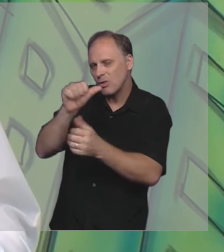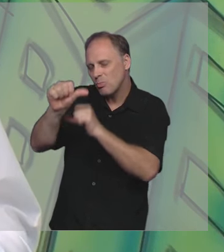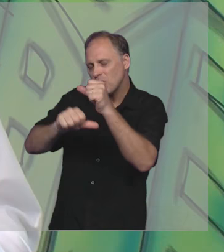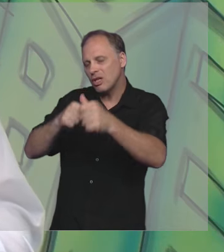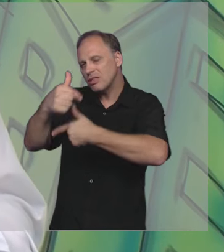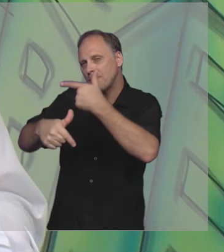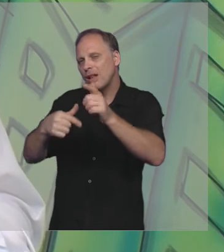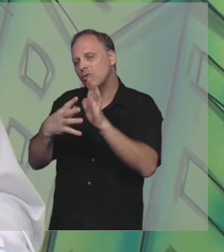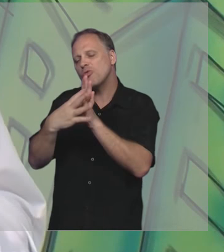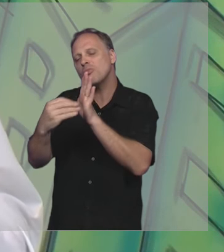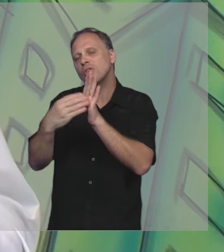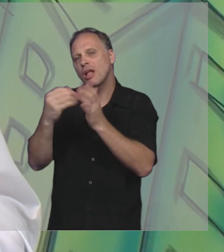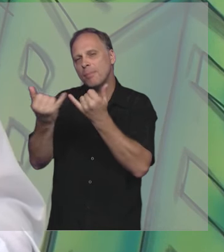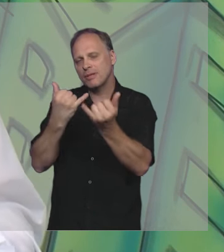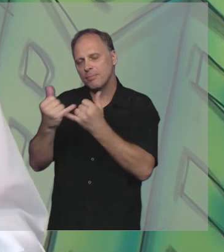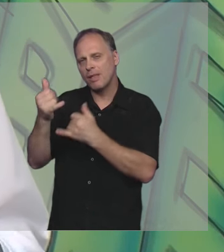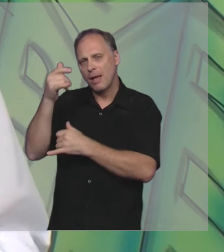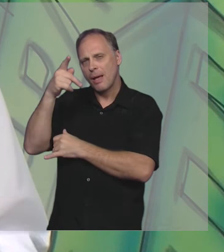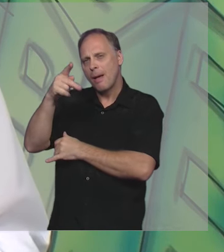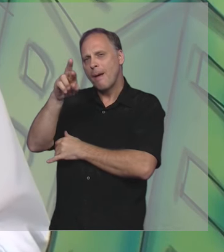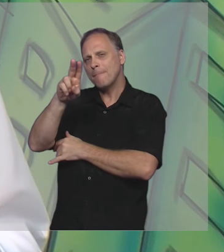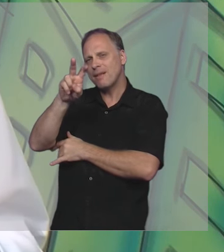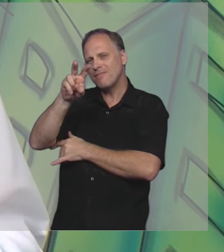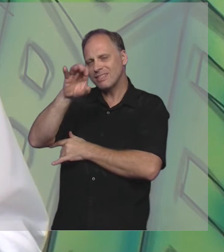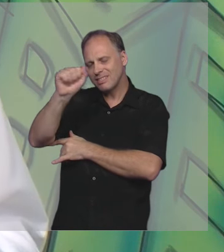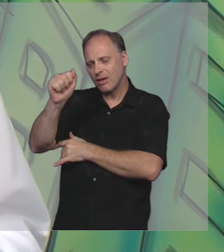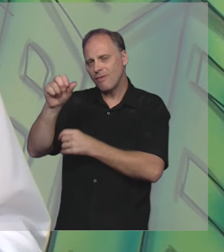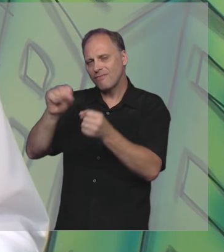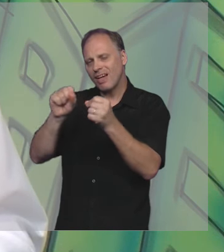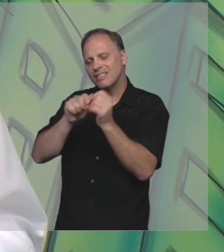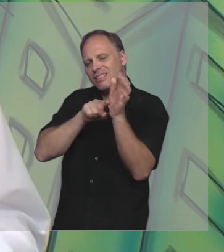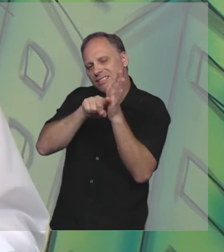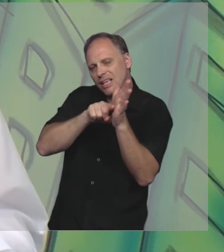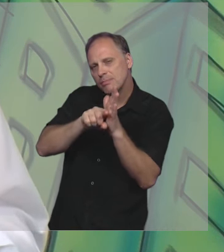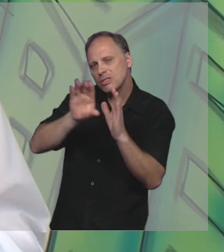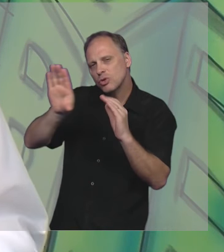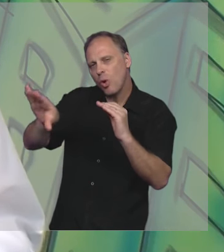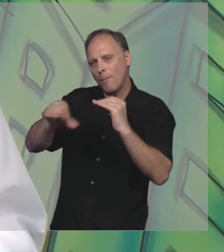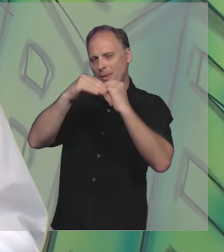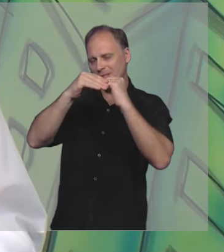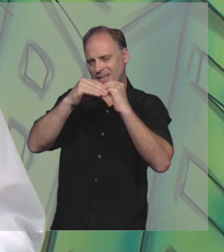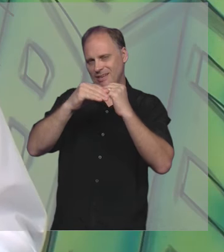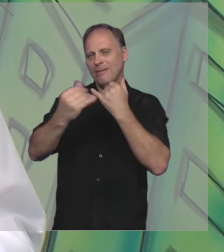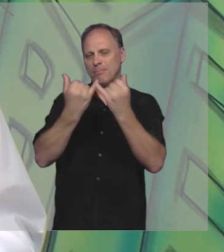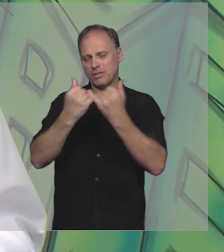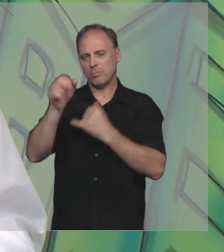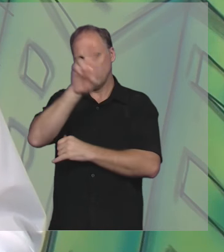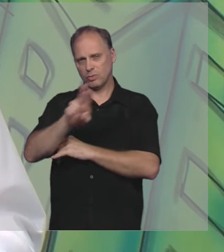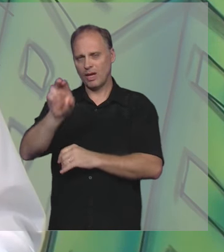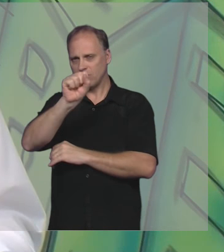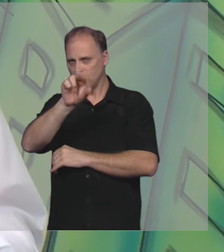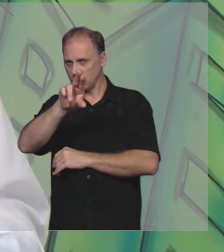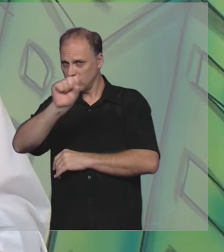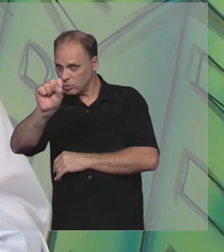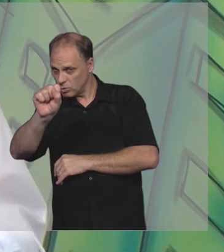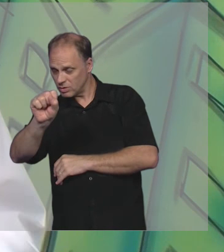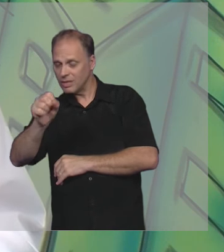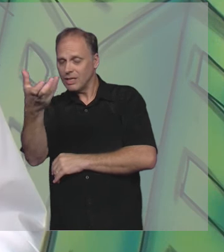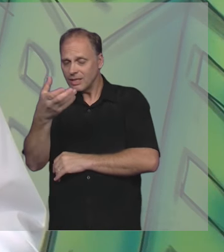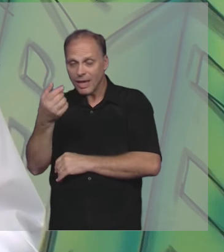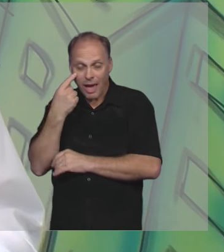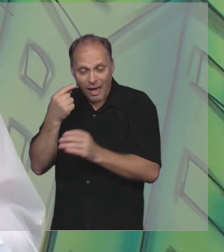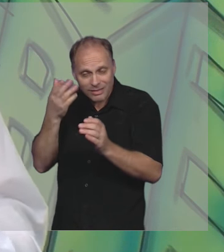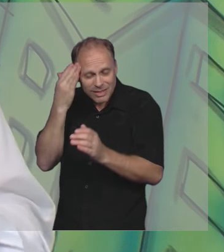num modelo que a gente sai da prevenção e vai para o exame complementar. Então, muitas vezes, o usuário do Sistema Único de Saúde, ele